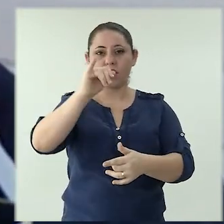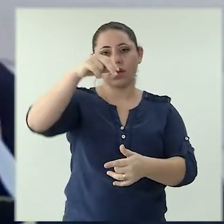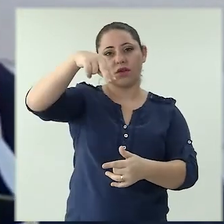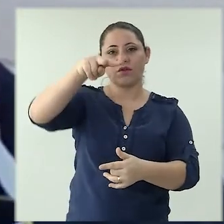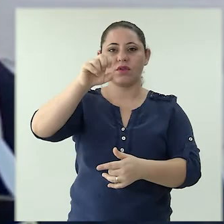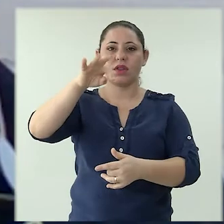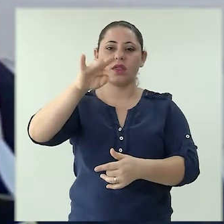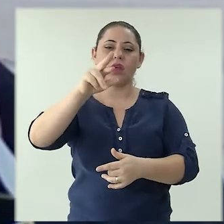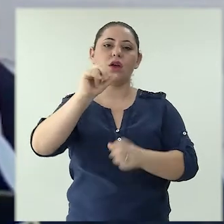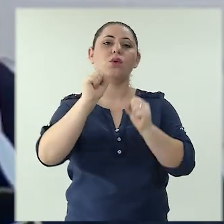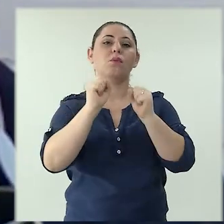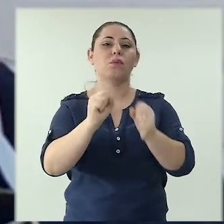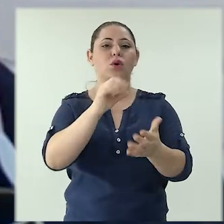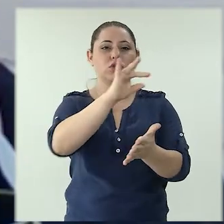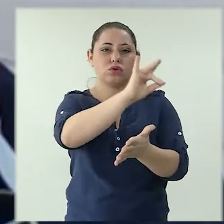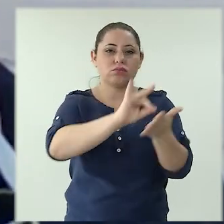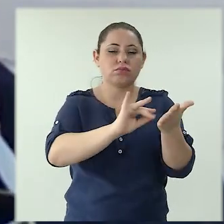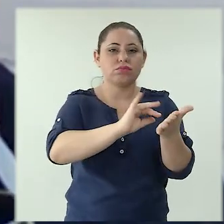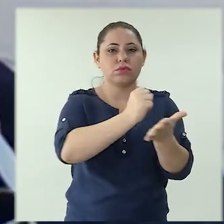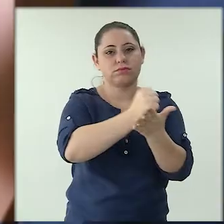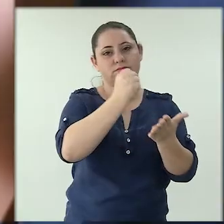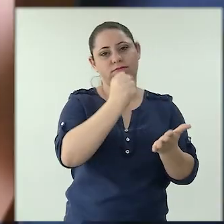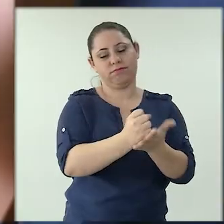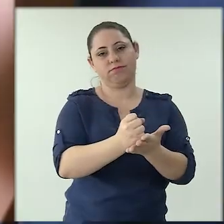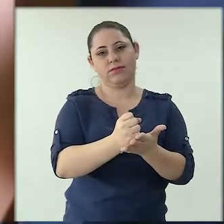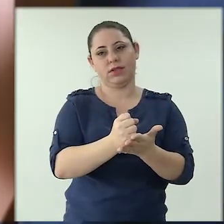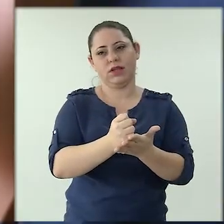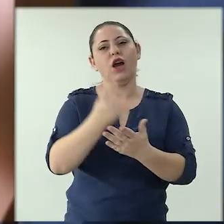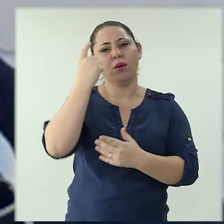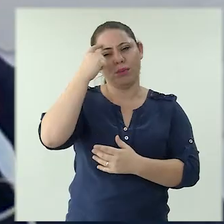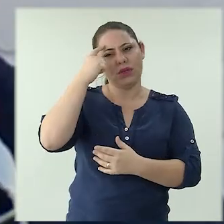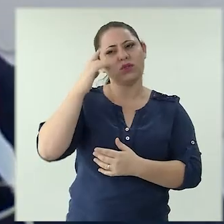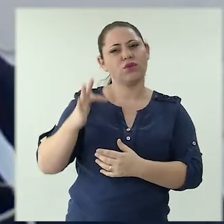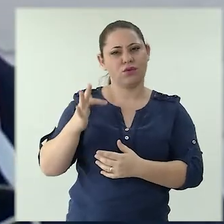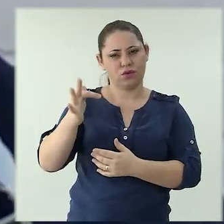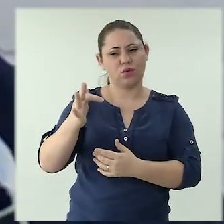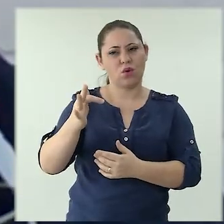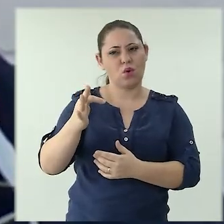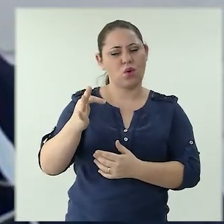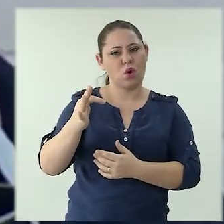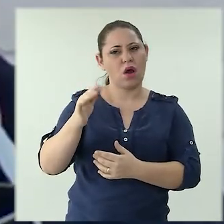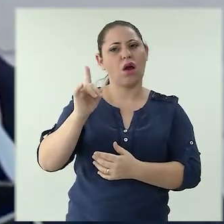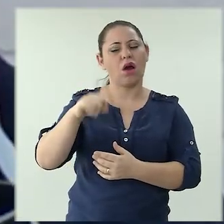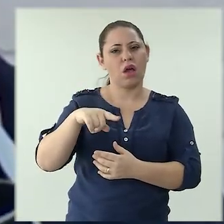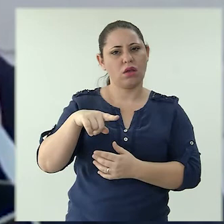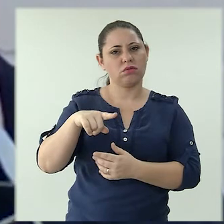inventário. Esse inventário pode ser feito também de forma extrajudicial. Eu acho que a tendência é essa,